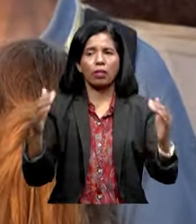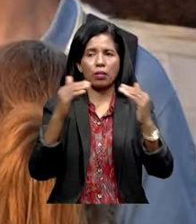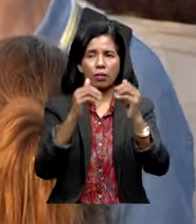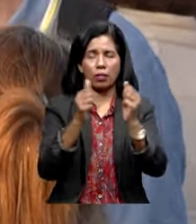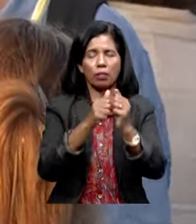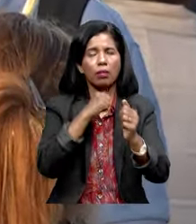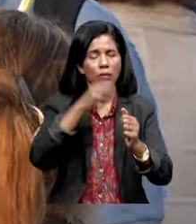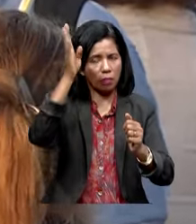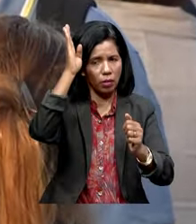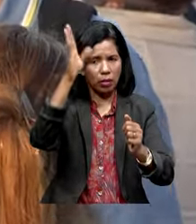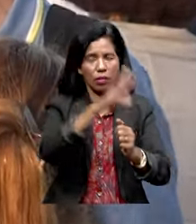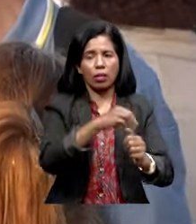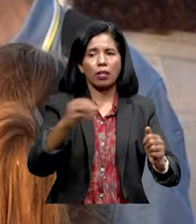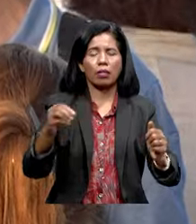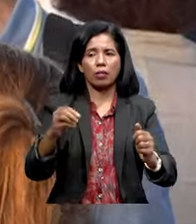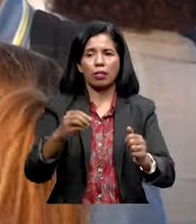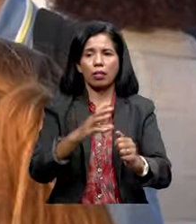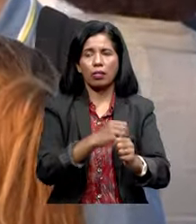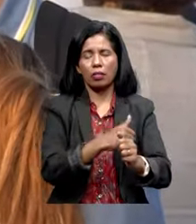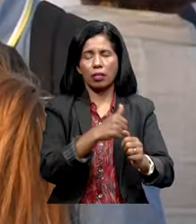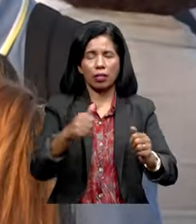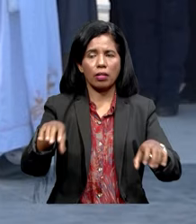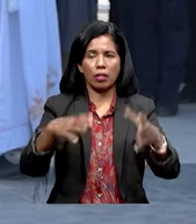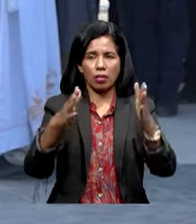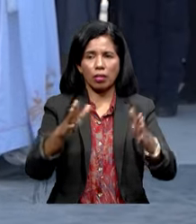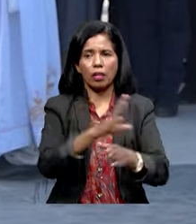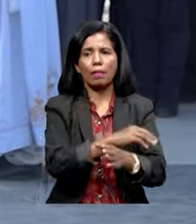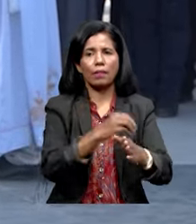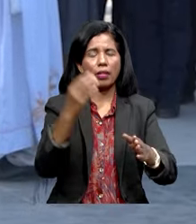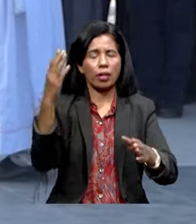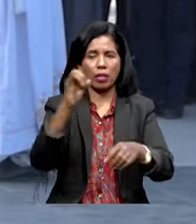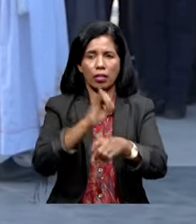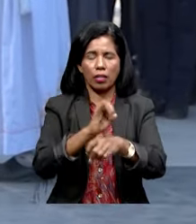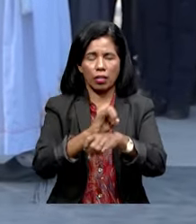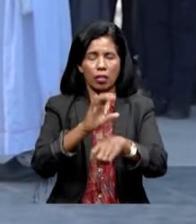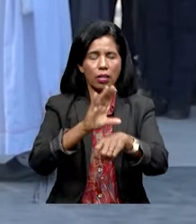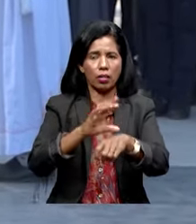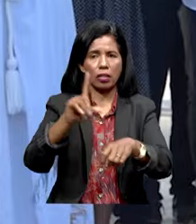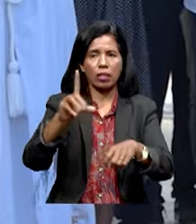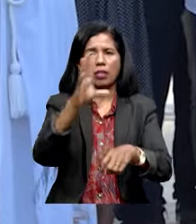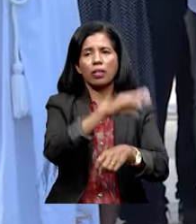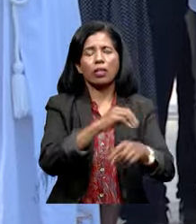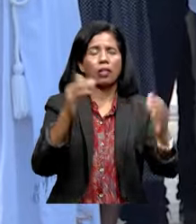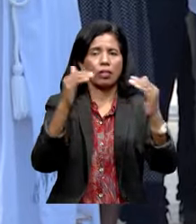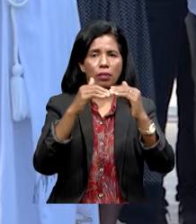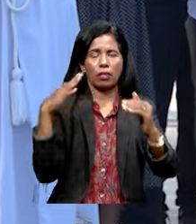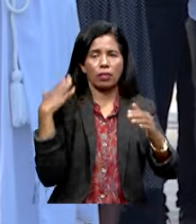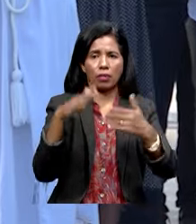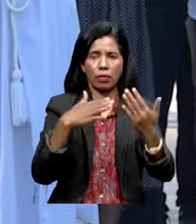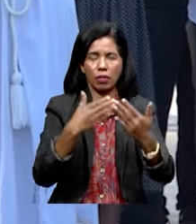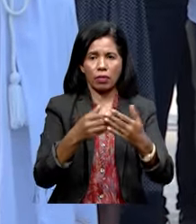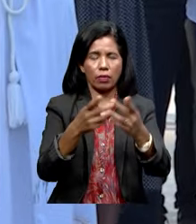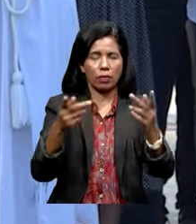Bispo, Padre, Madre, Diácono, Seminarista, Catequista e a Igreja Catedral dele, encontro o Jovem Sira e a